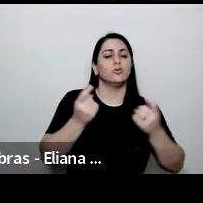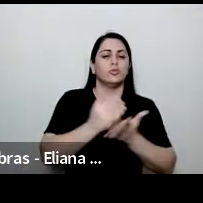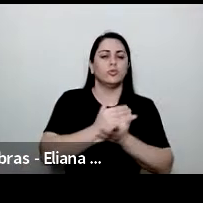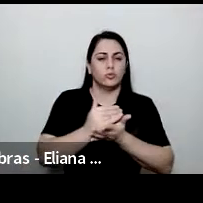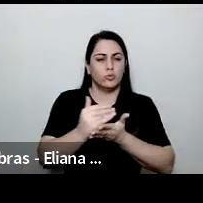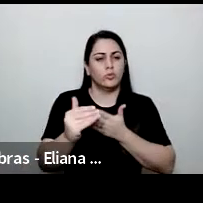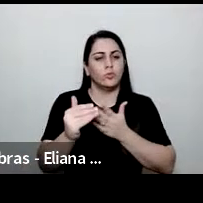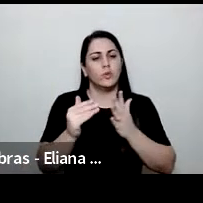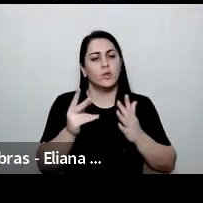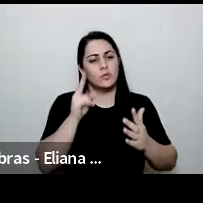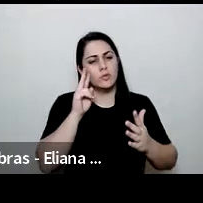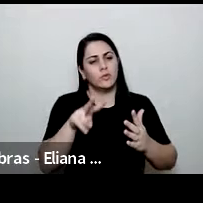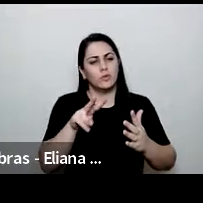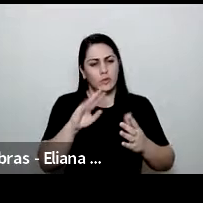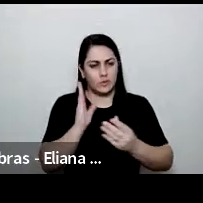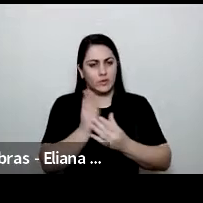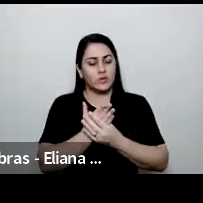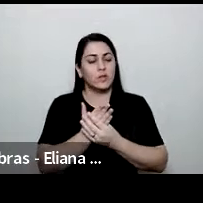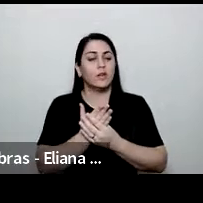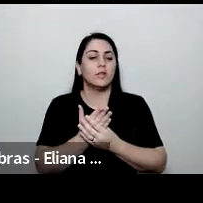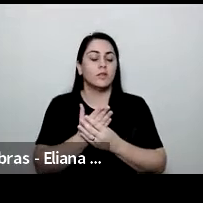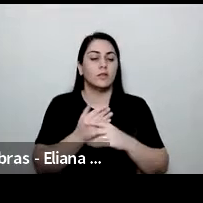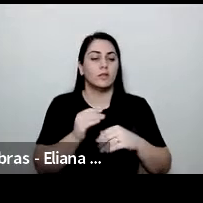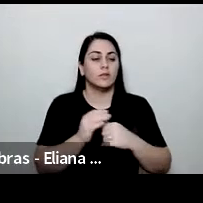me deparar com esse caso